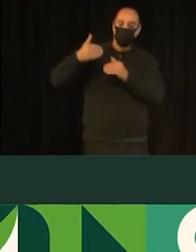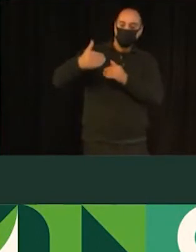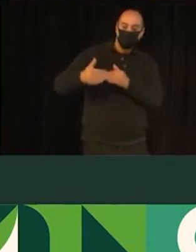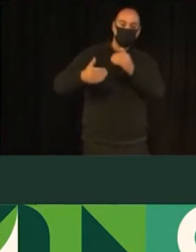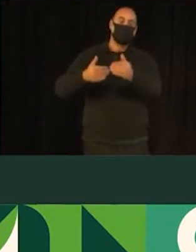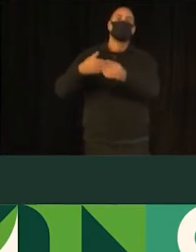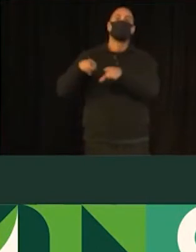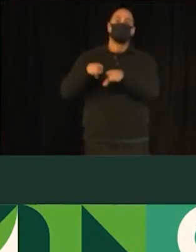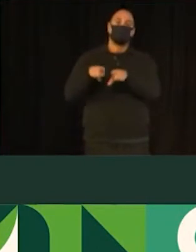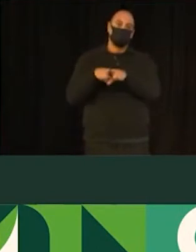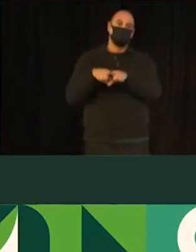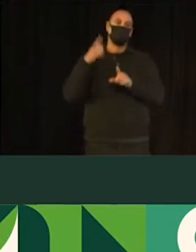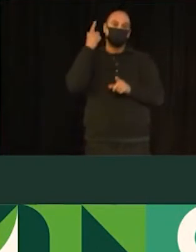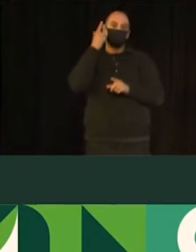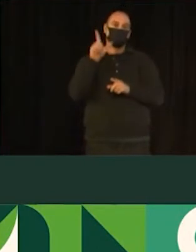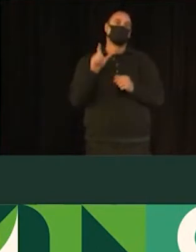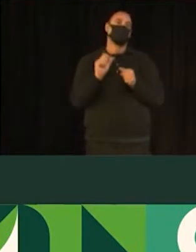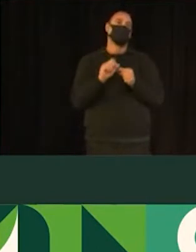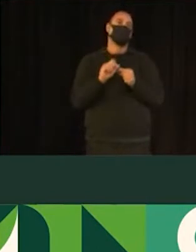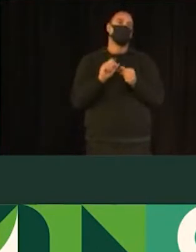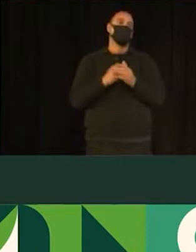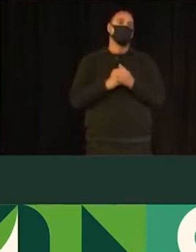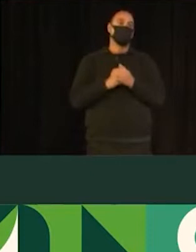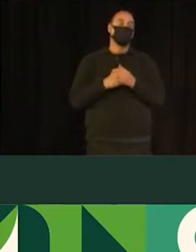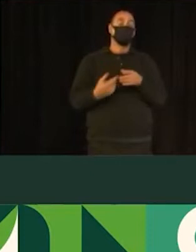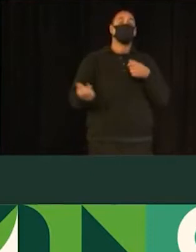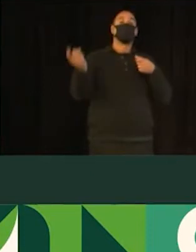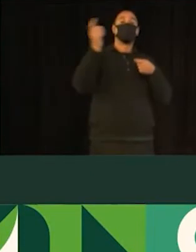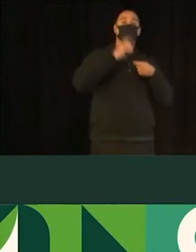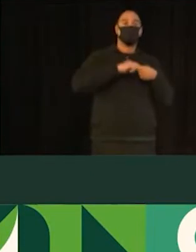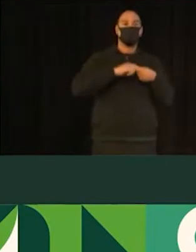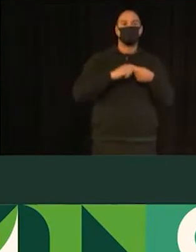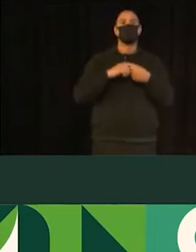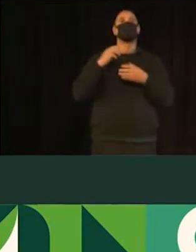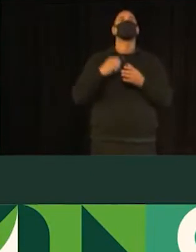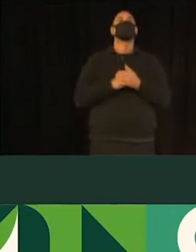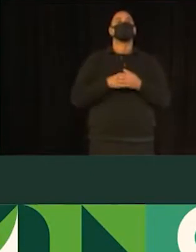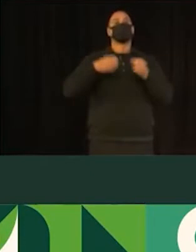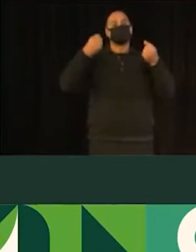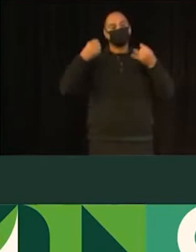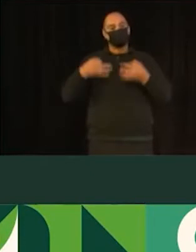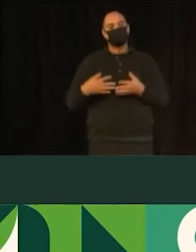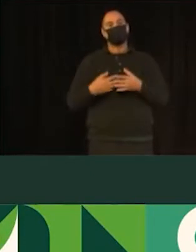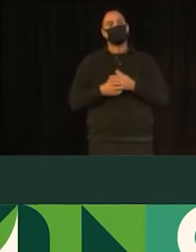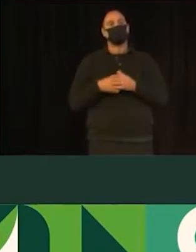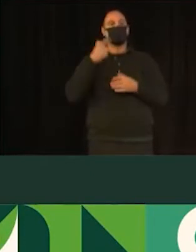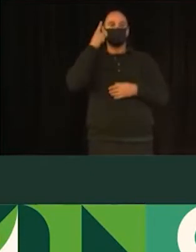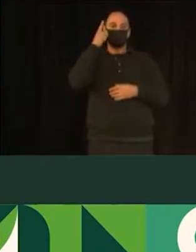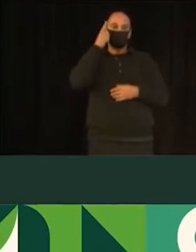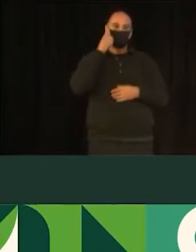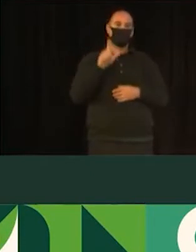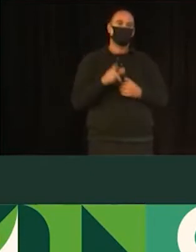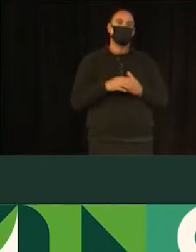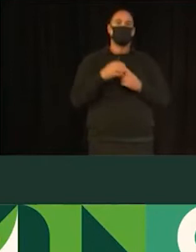Só voltando aqui um pouquinho, a gente conseguiu executar